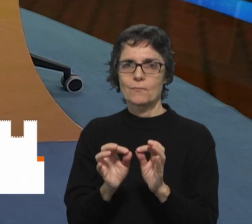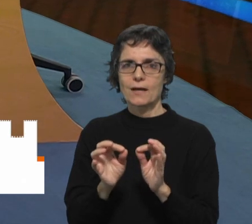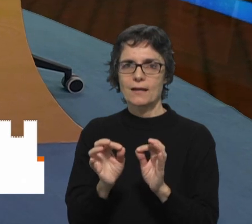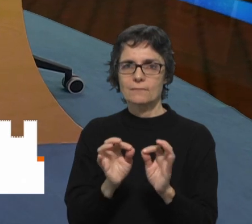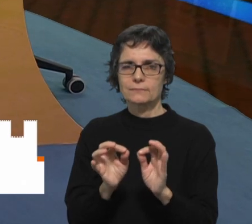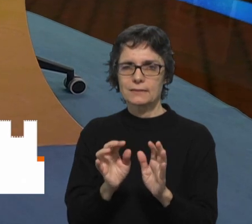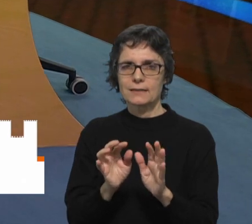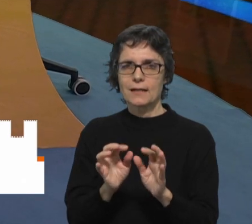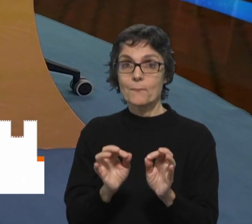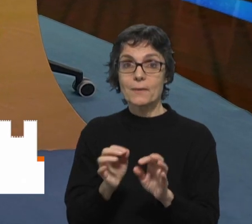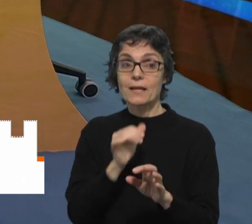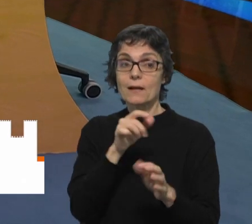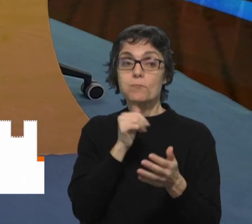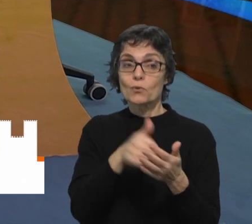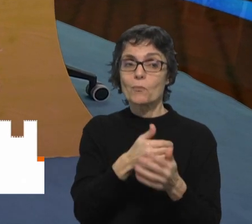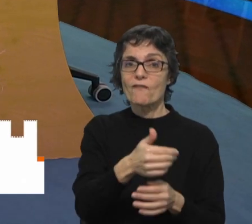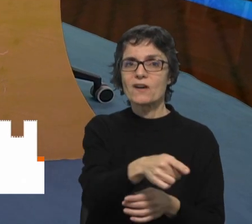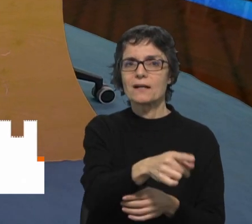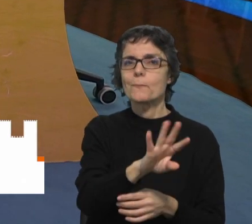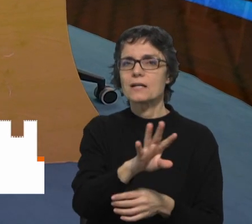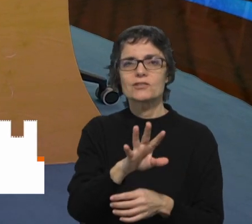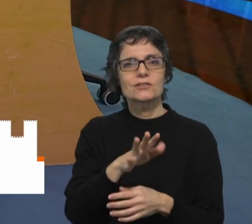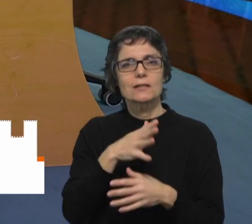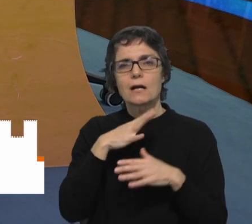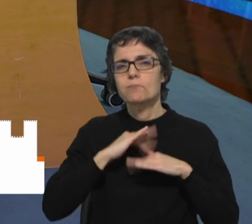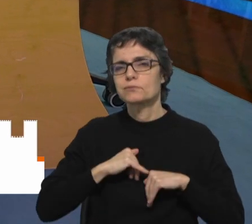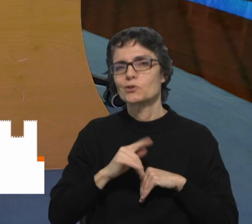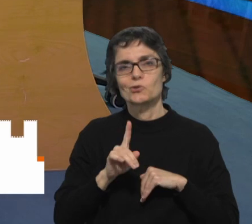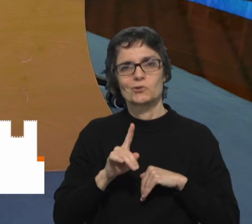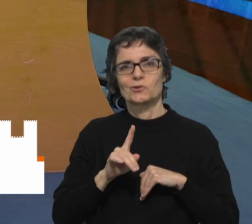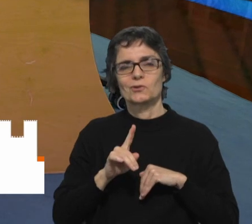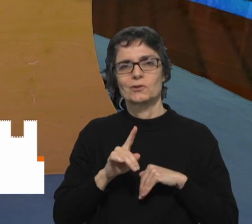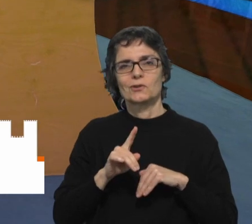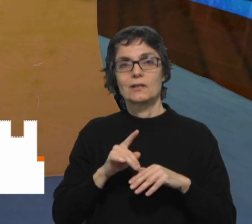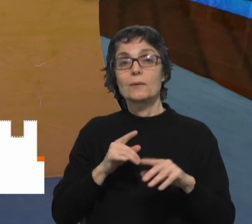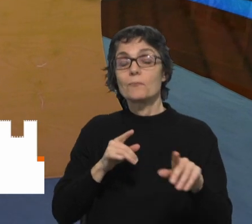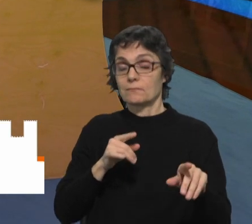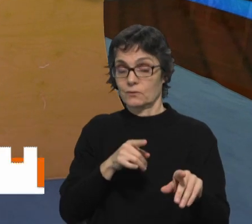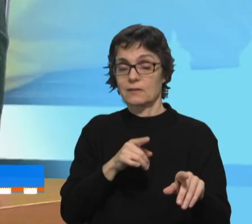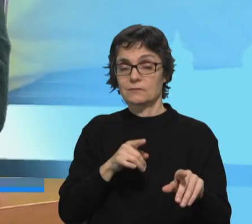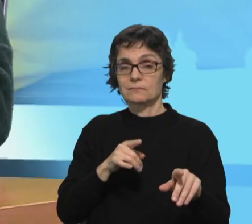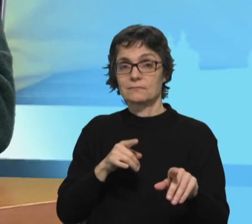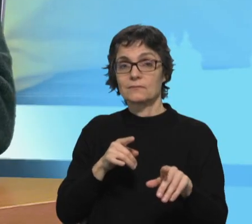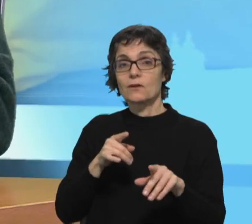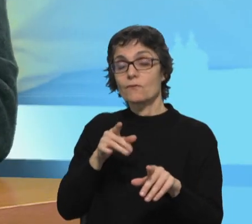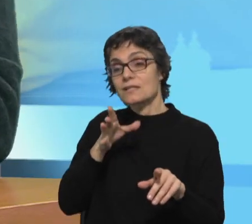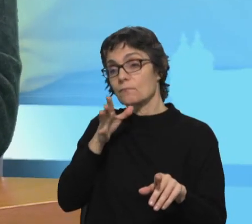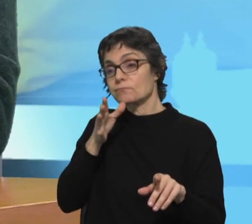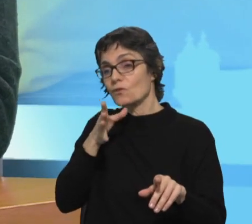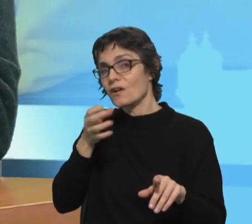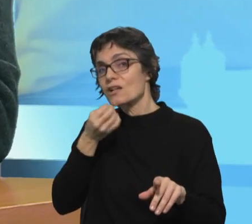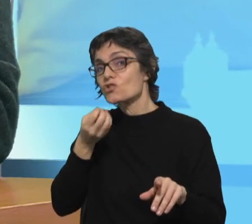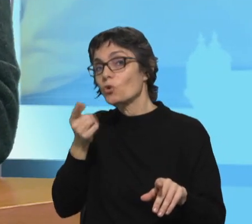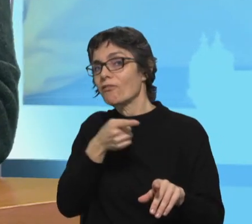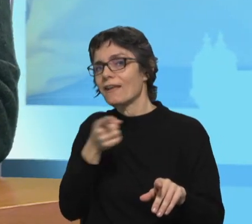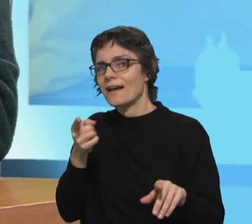diz, não faleis desta experiência, antes do Filho do Homem ressuscitar. Mas primeiro, ele vai sofrer. É o que estávamos